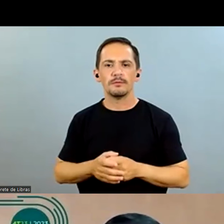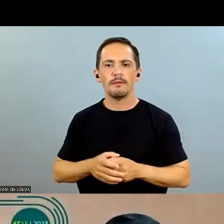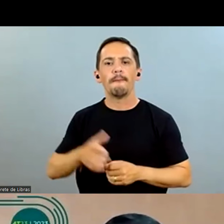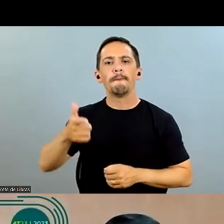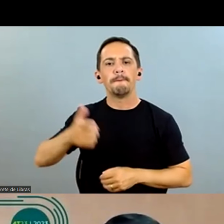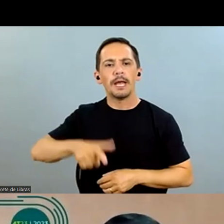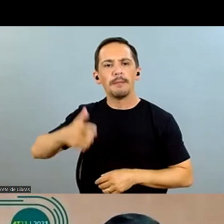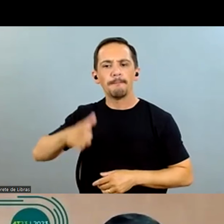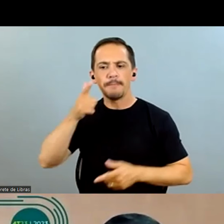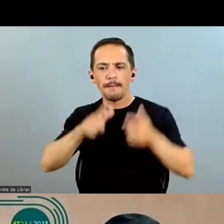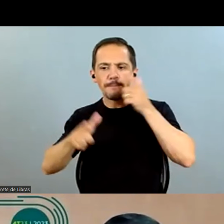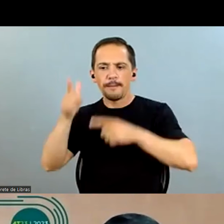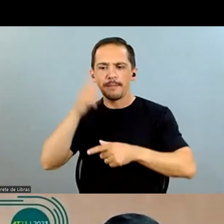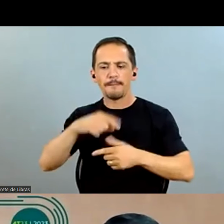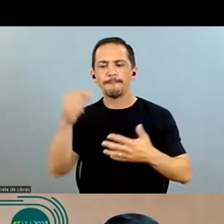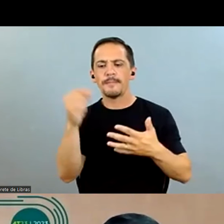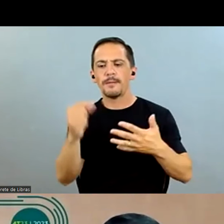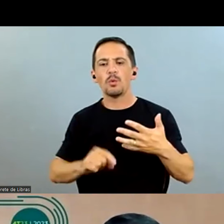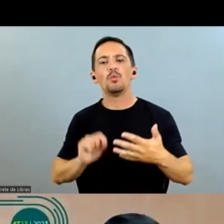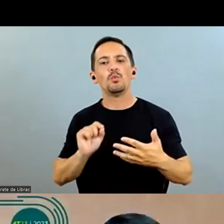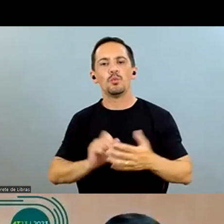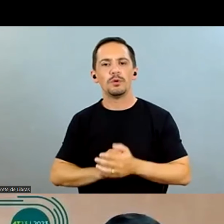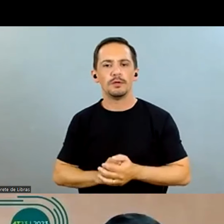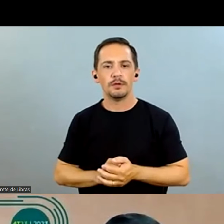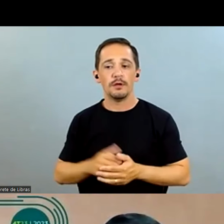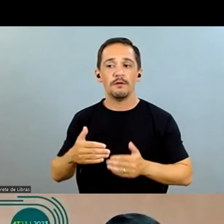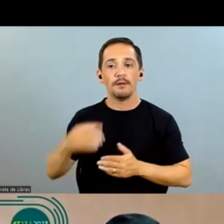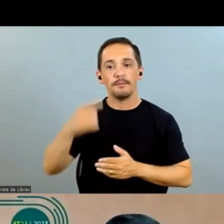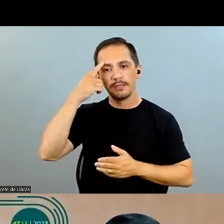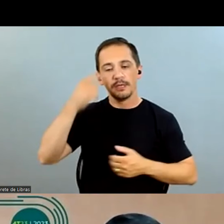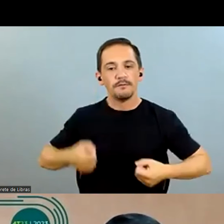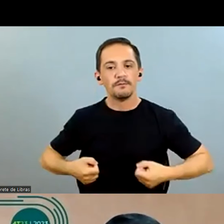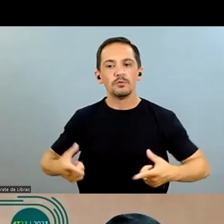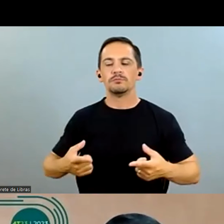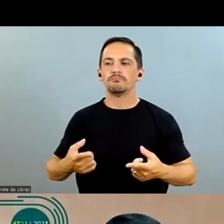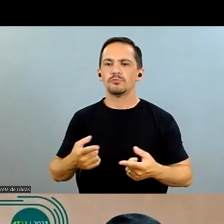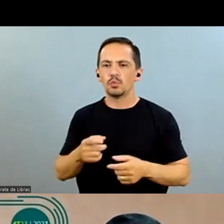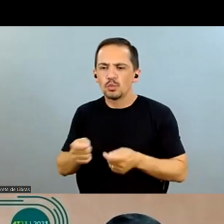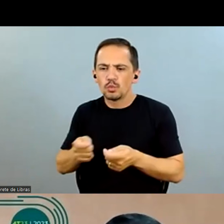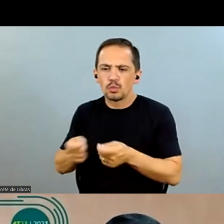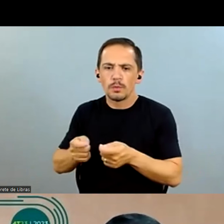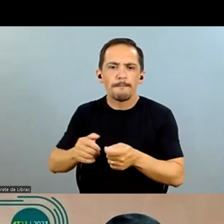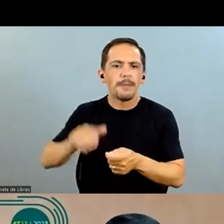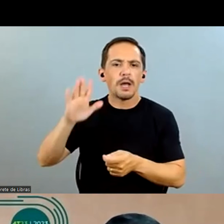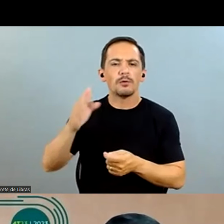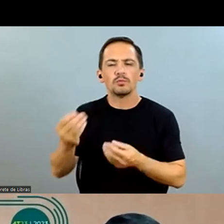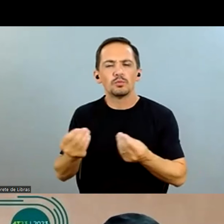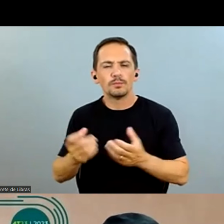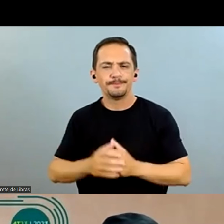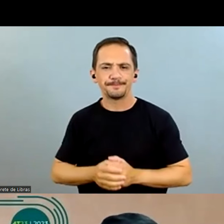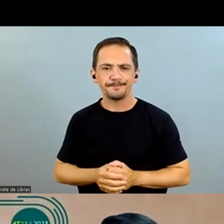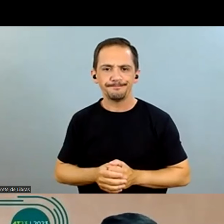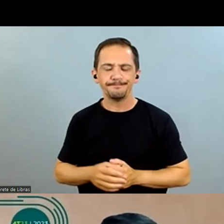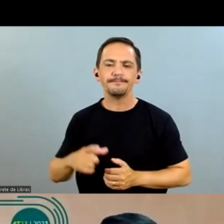têm para capturar como que a gente pode pensar a evolução de custo como um todo para 2024 eu sei que tem uma série de eh uma série de fatores de